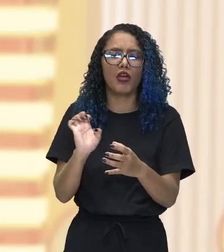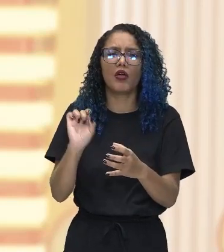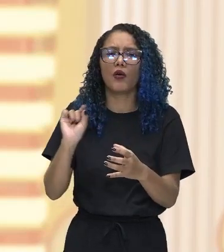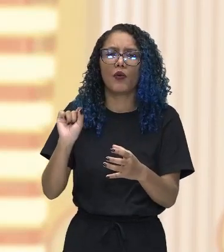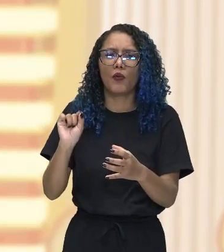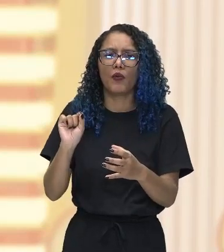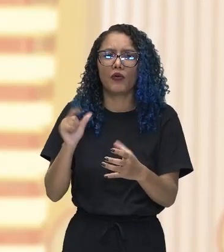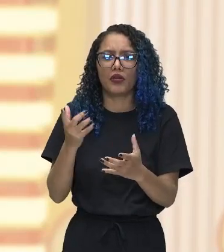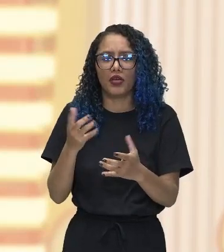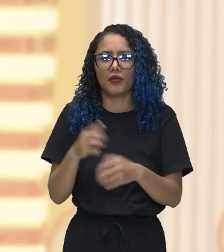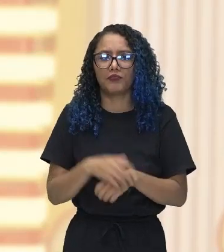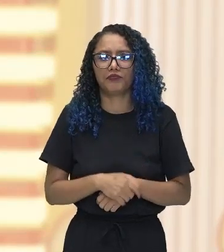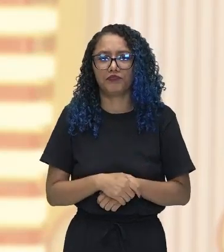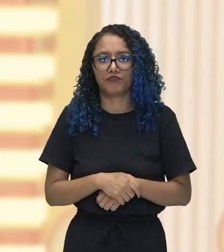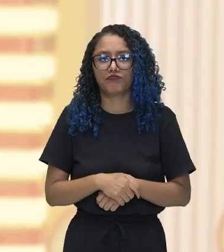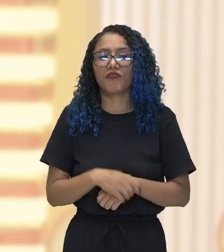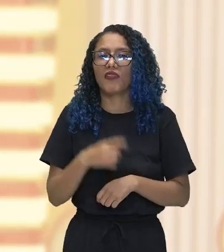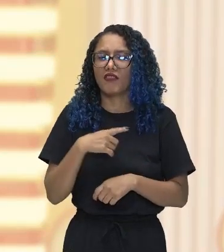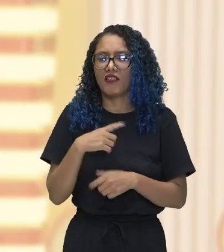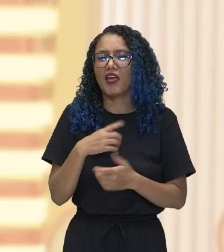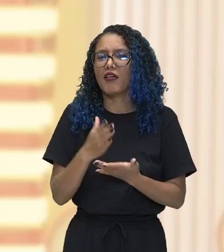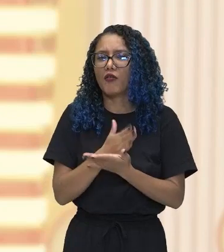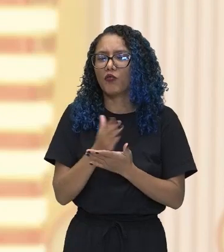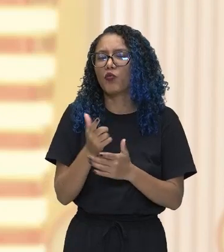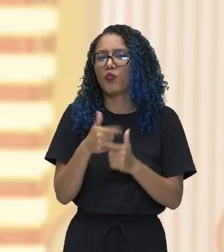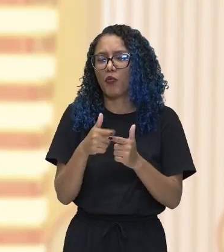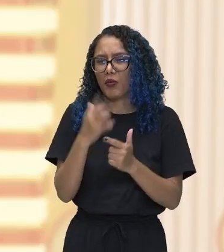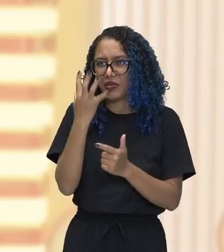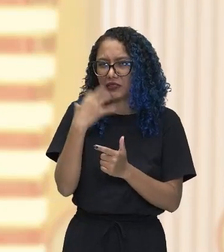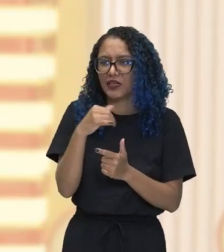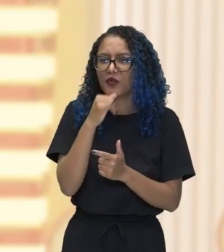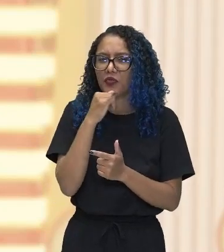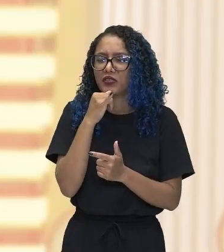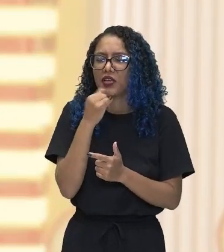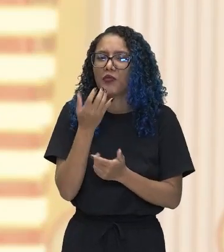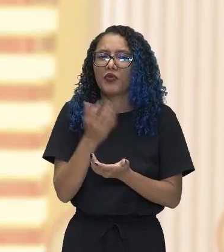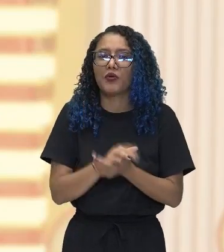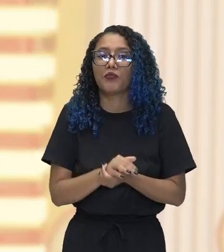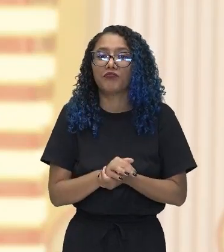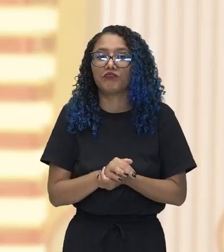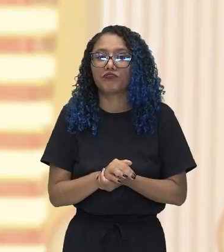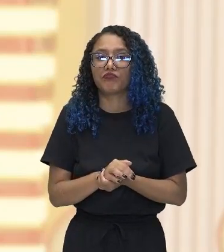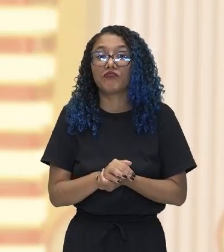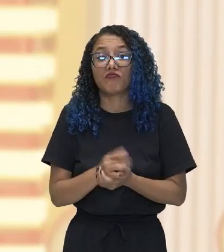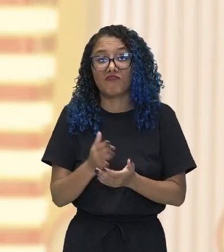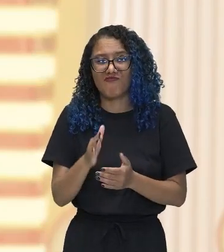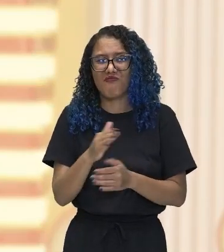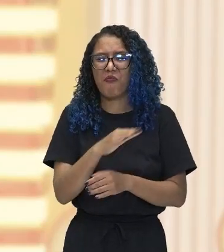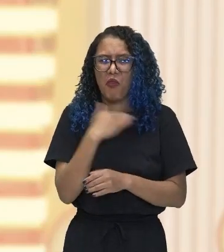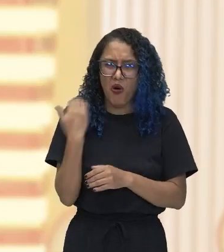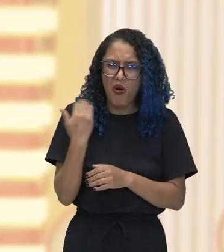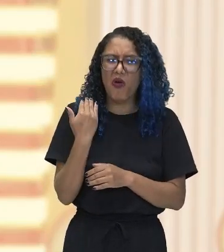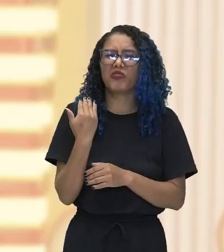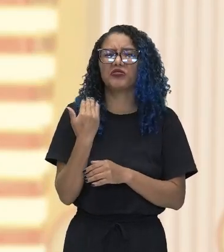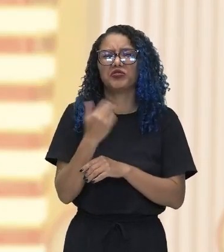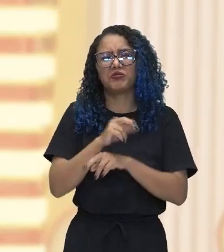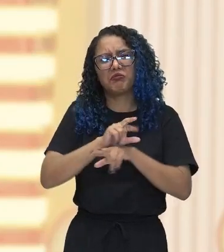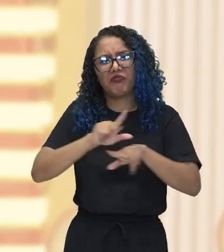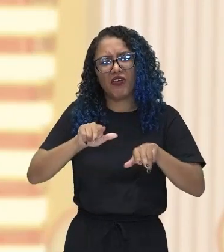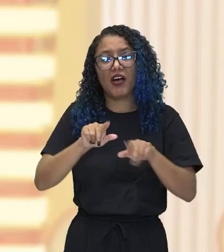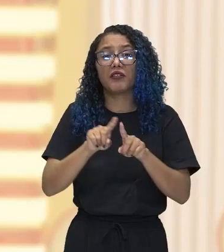questões sensíveis. Por quê? Além do número alto de mortes, a gente sabe também, né, que muitas vezes